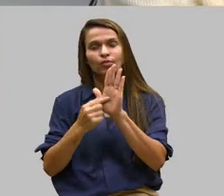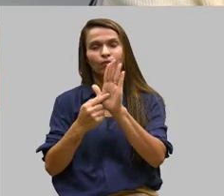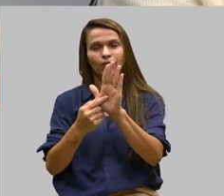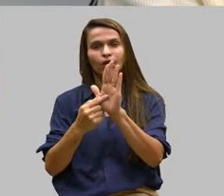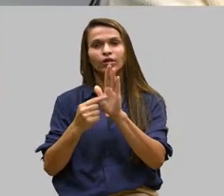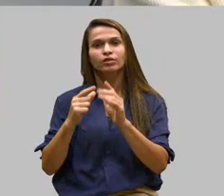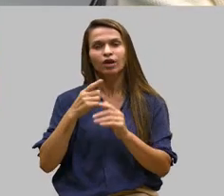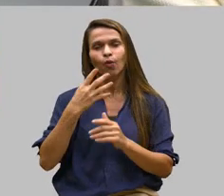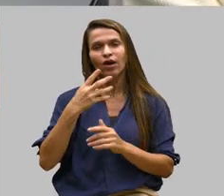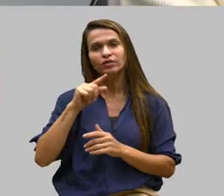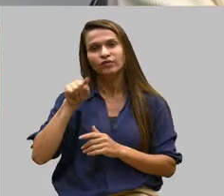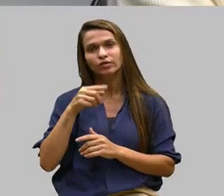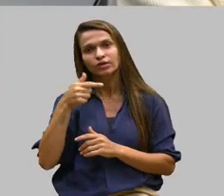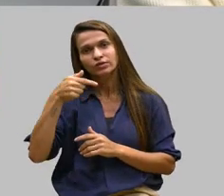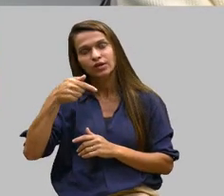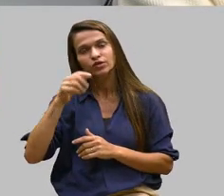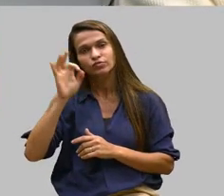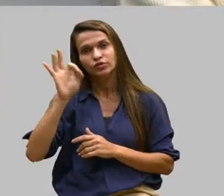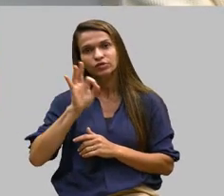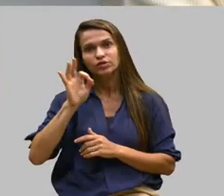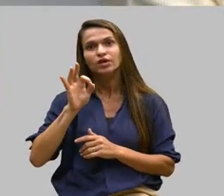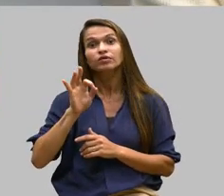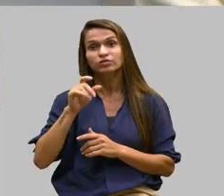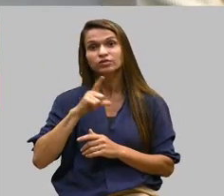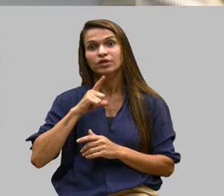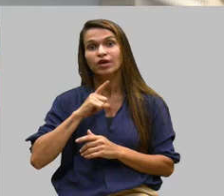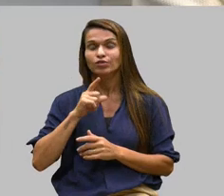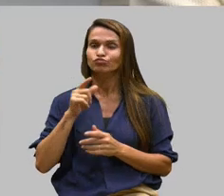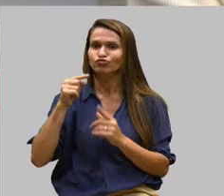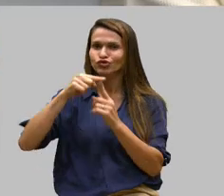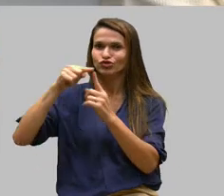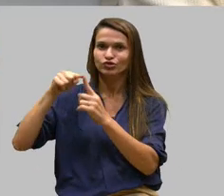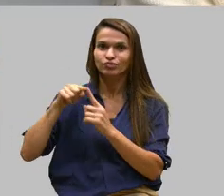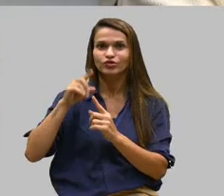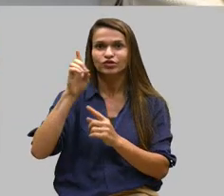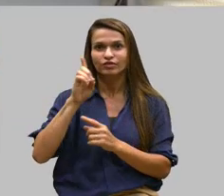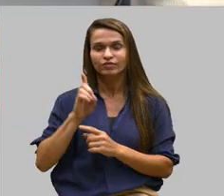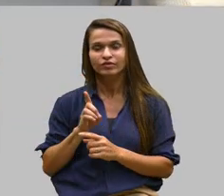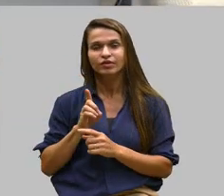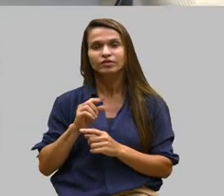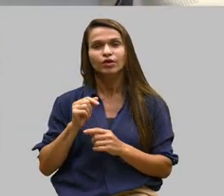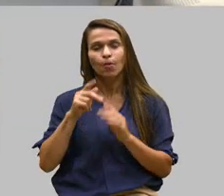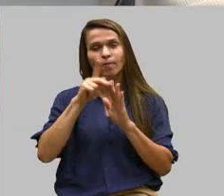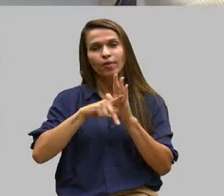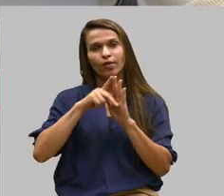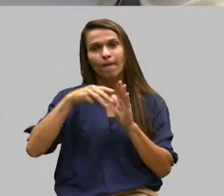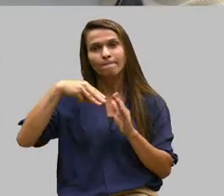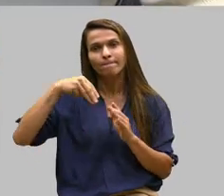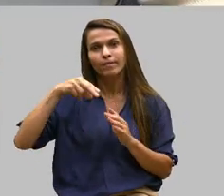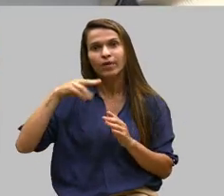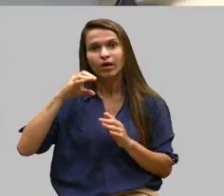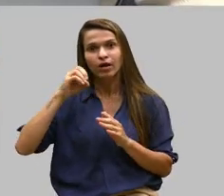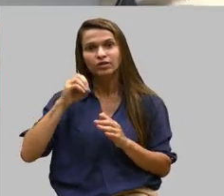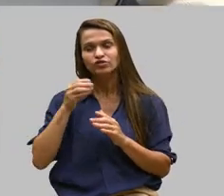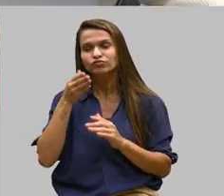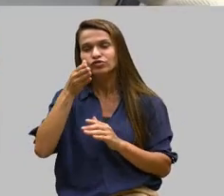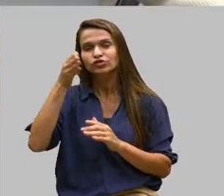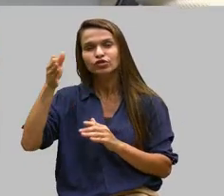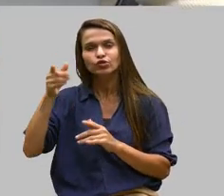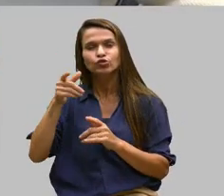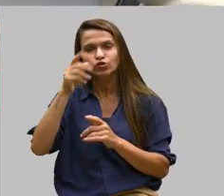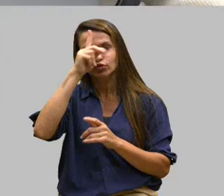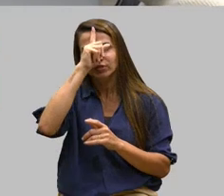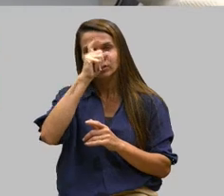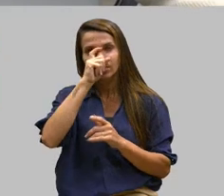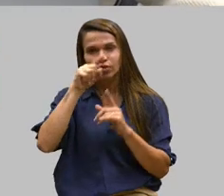4,7% da população tem algum tipo de deficiência a gente tem um programa no manual que a gente vai nas maternidades hoje não mais mais acolhe as